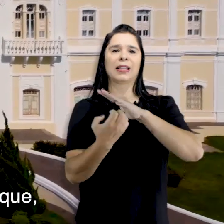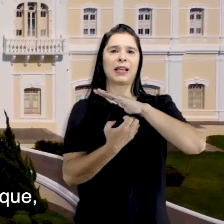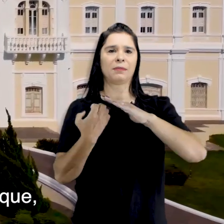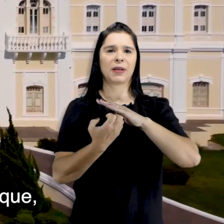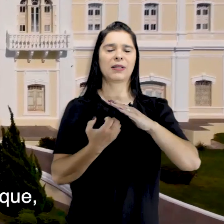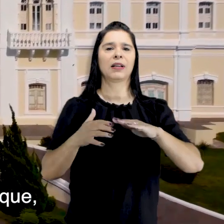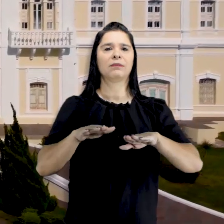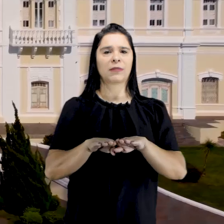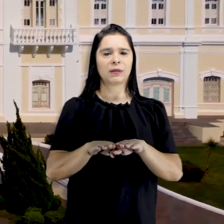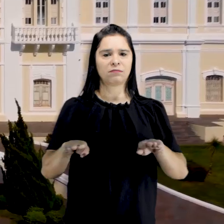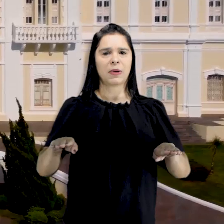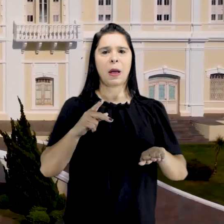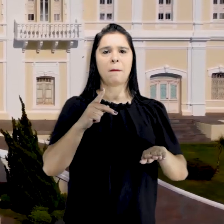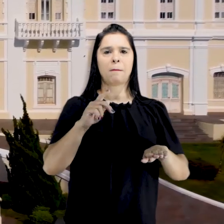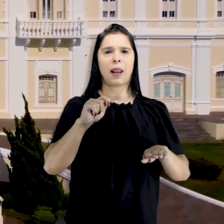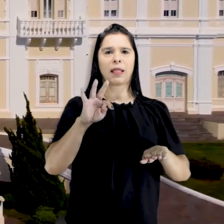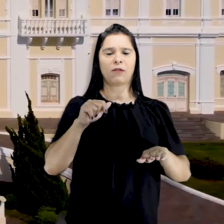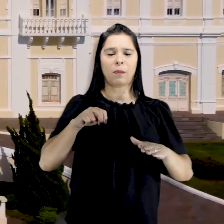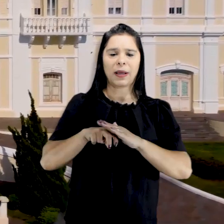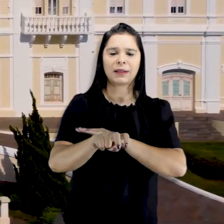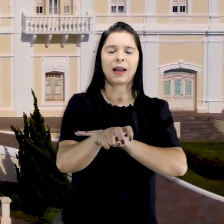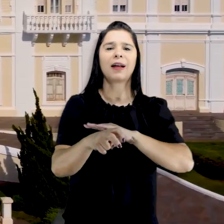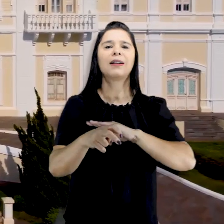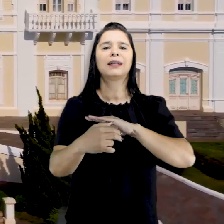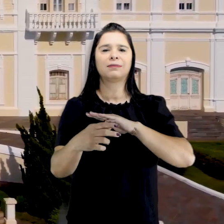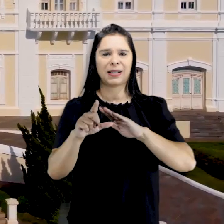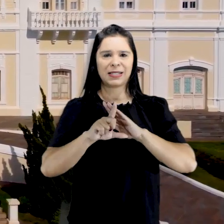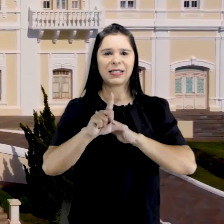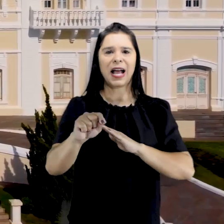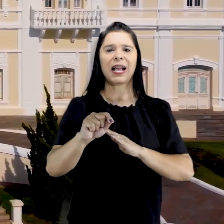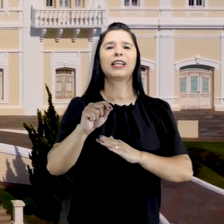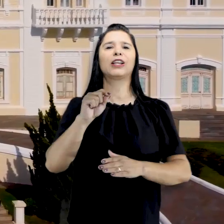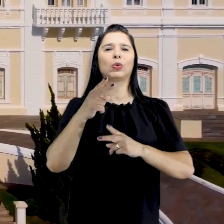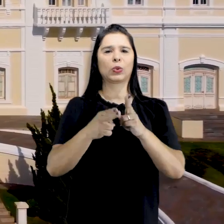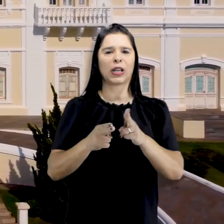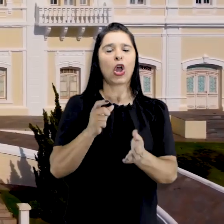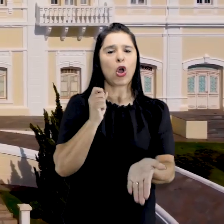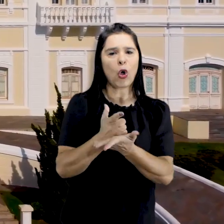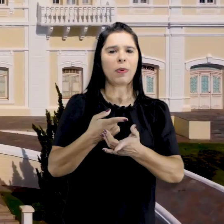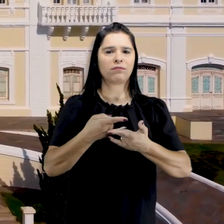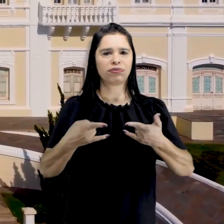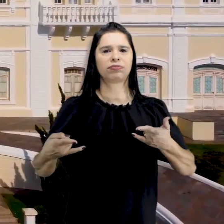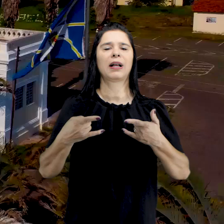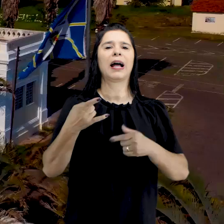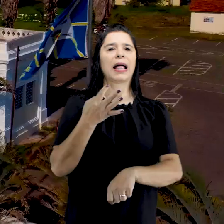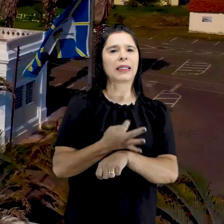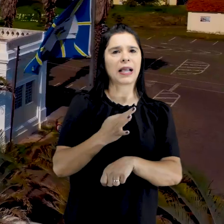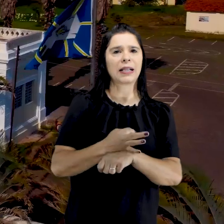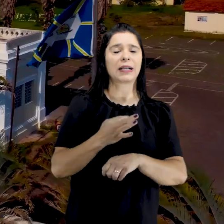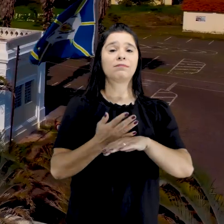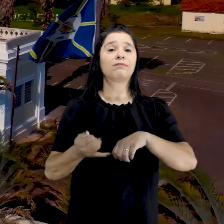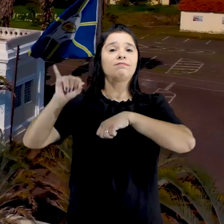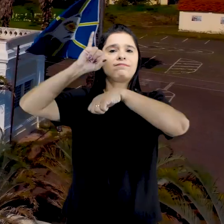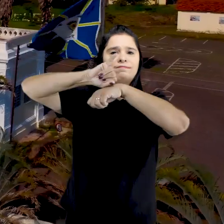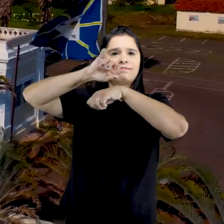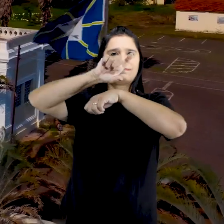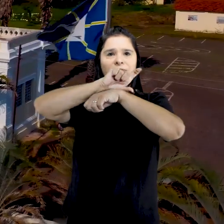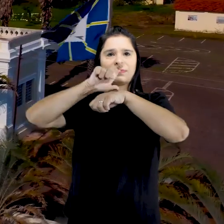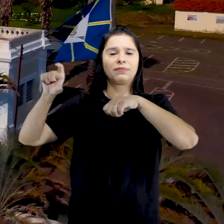embarque, desembarque, compra de passagens, as partes técnicas, digamos assim, e na parte superior é a parte